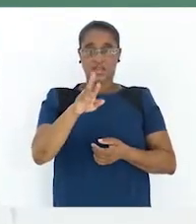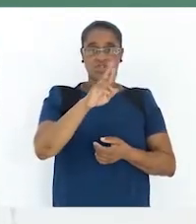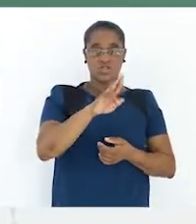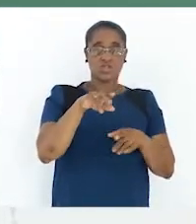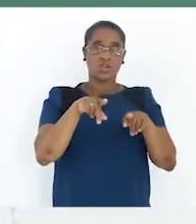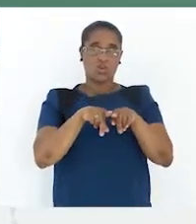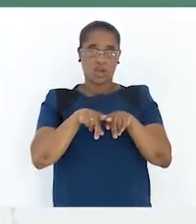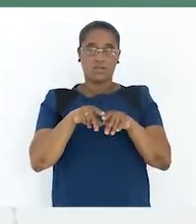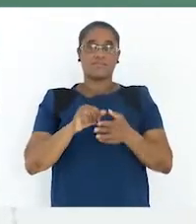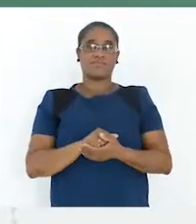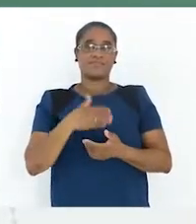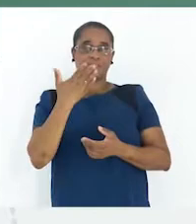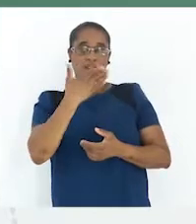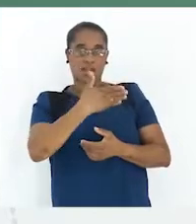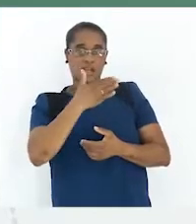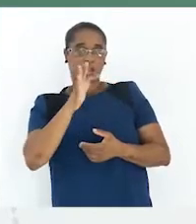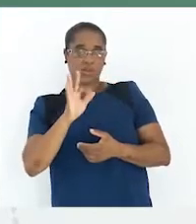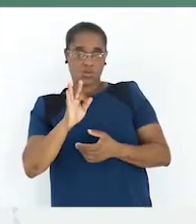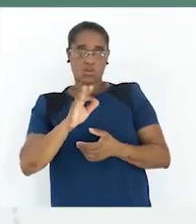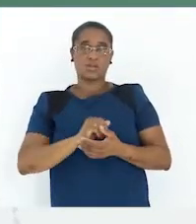a 14